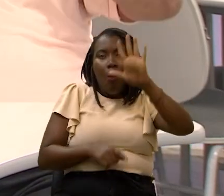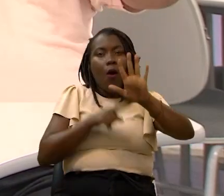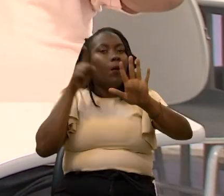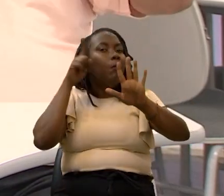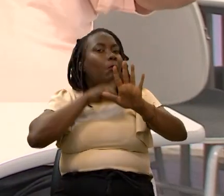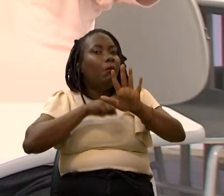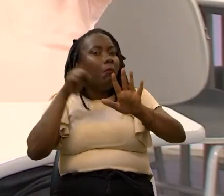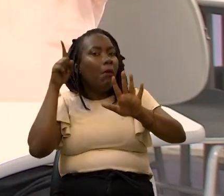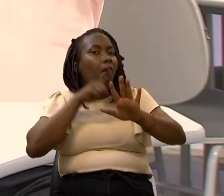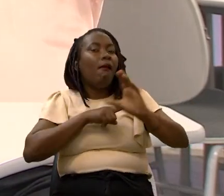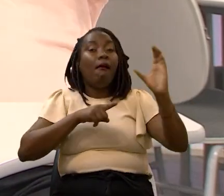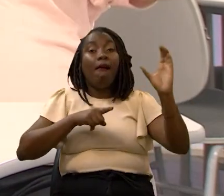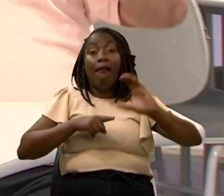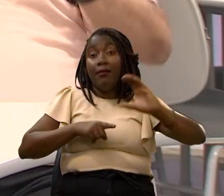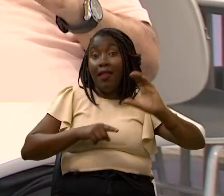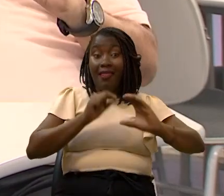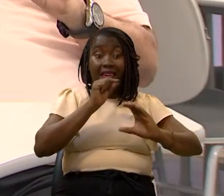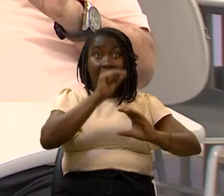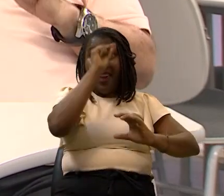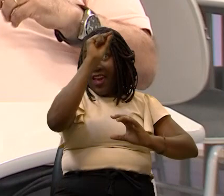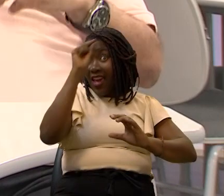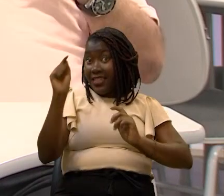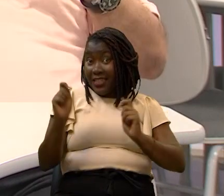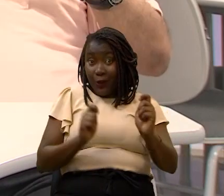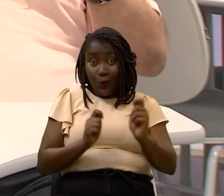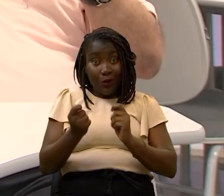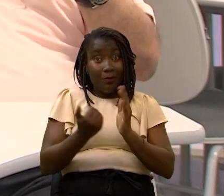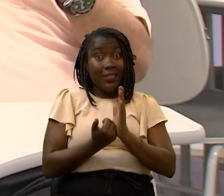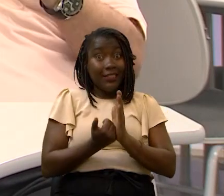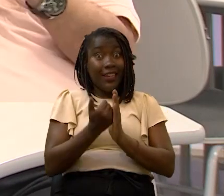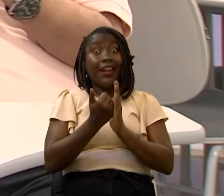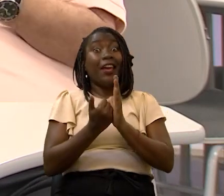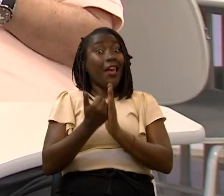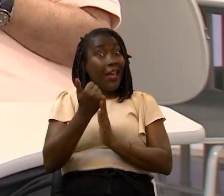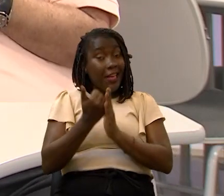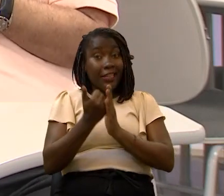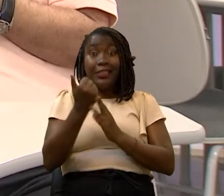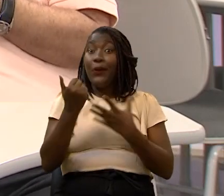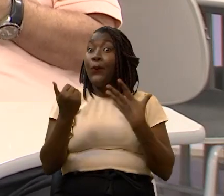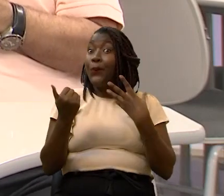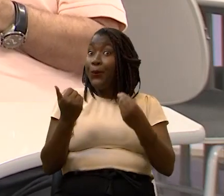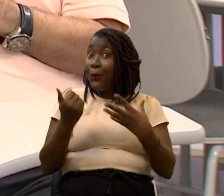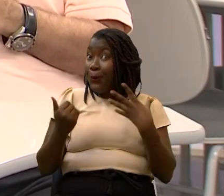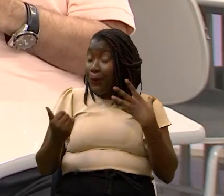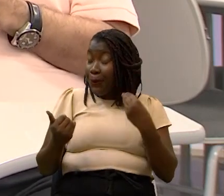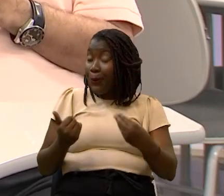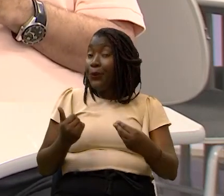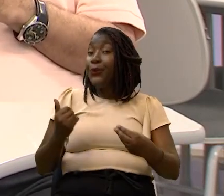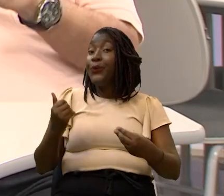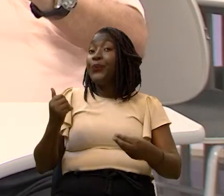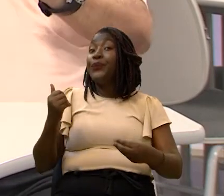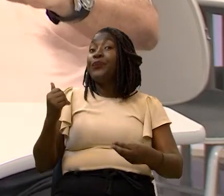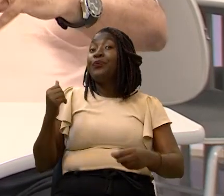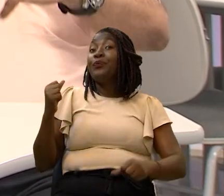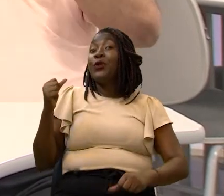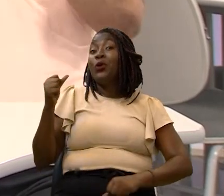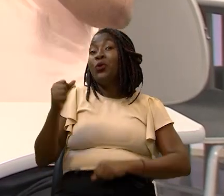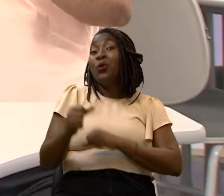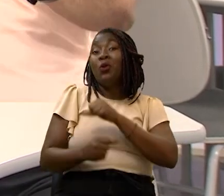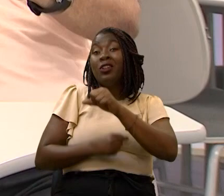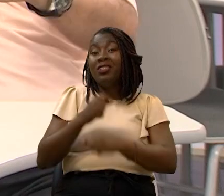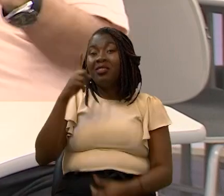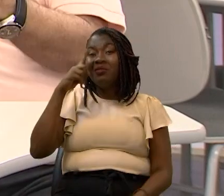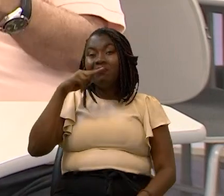Europa, Estados Unidos, Canadá, essas economias crescem muito,